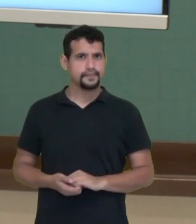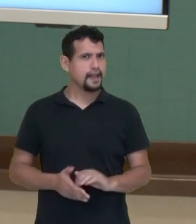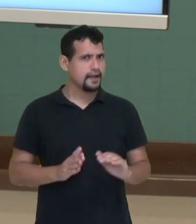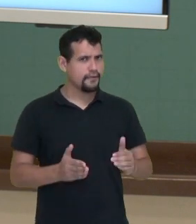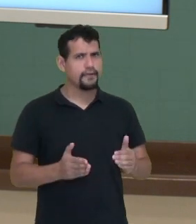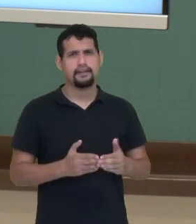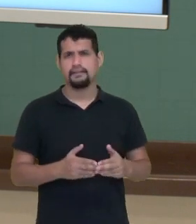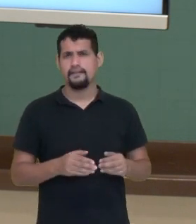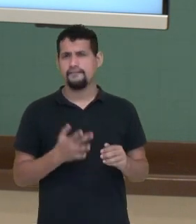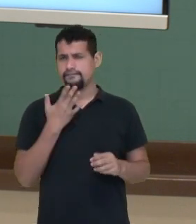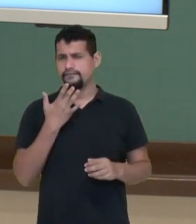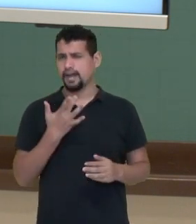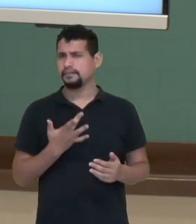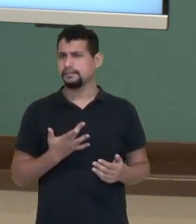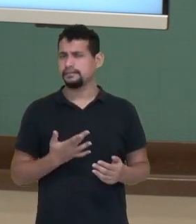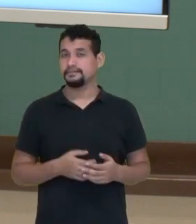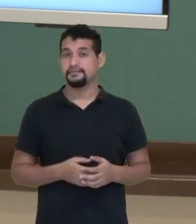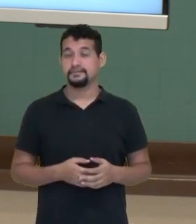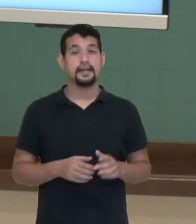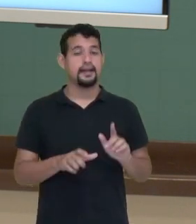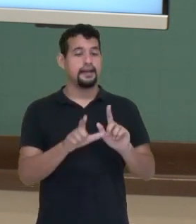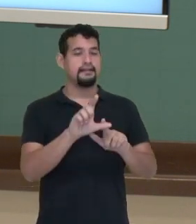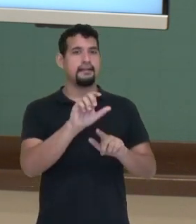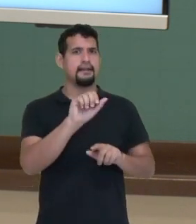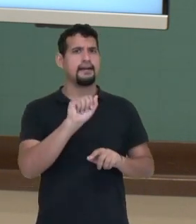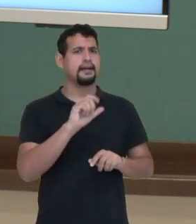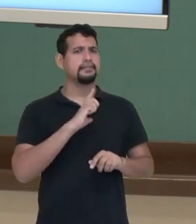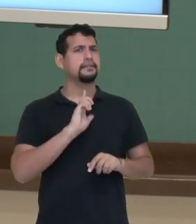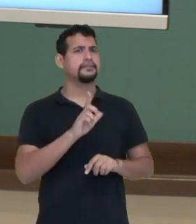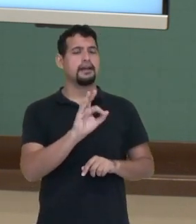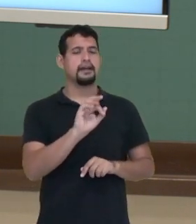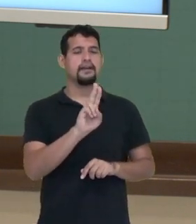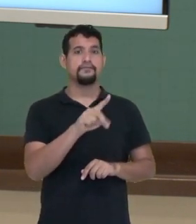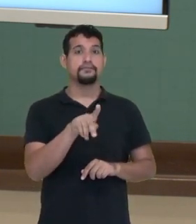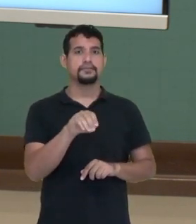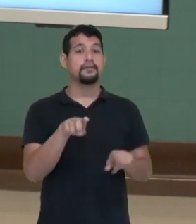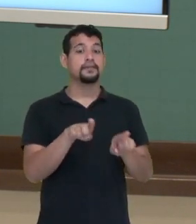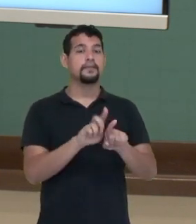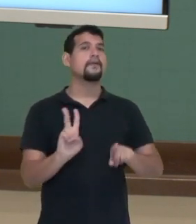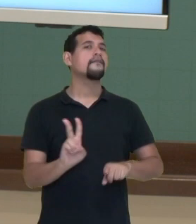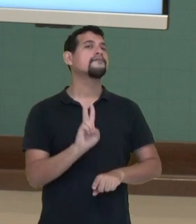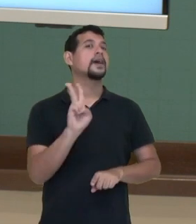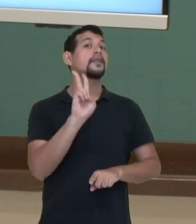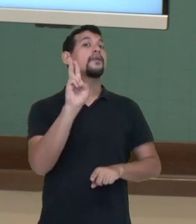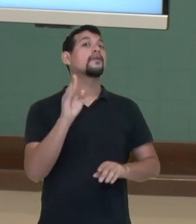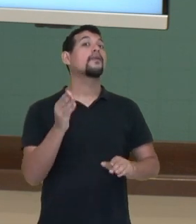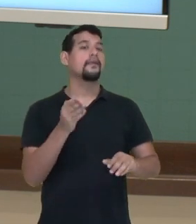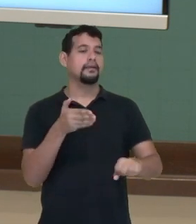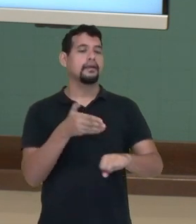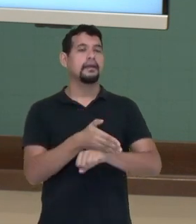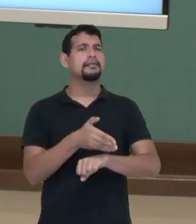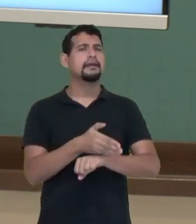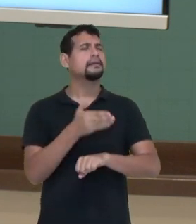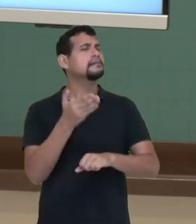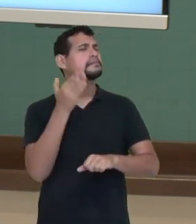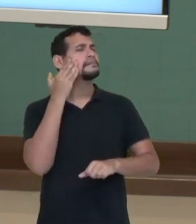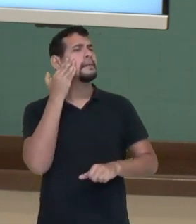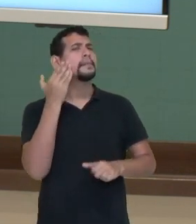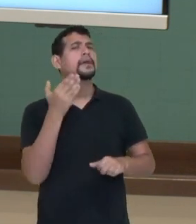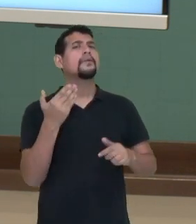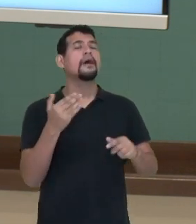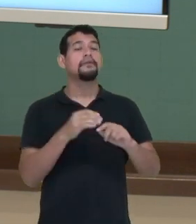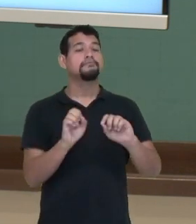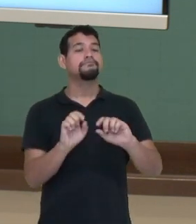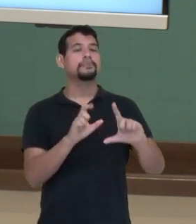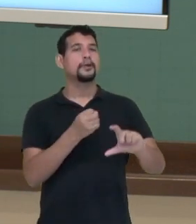Agora ficou tranquilo, não ficou? Então, na letra A ele me deu a função e ele me deu o valor que entra, né? Ele quer saber, determina a